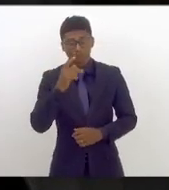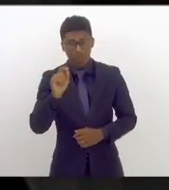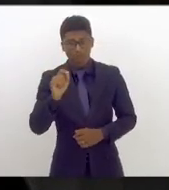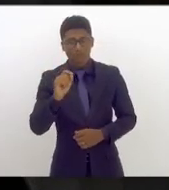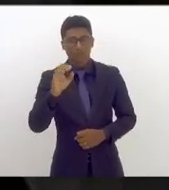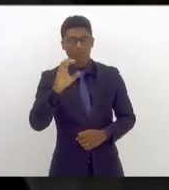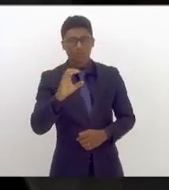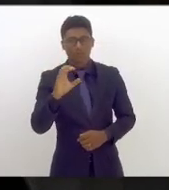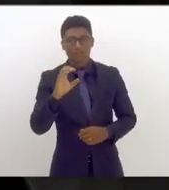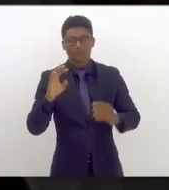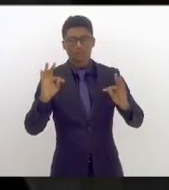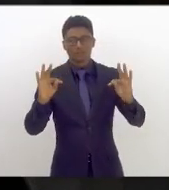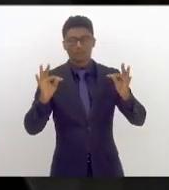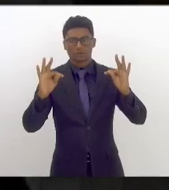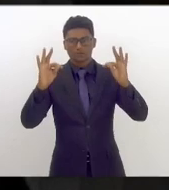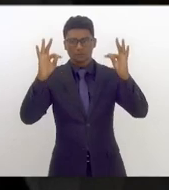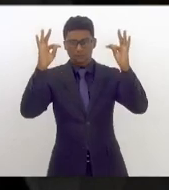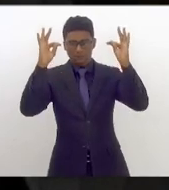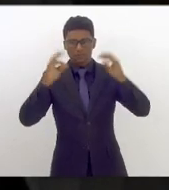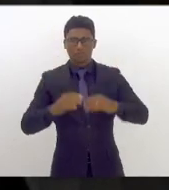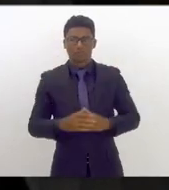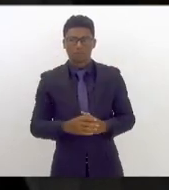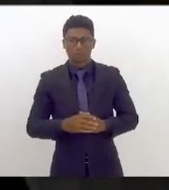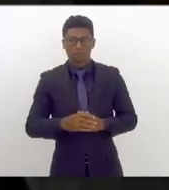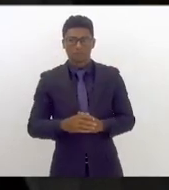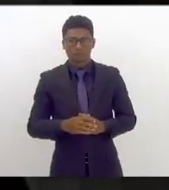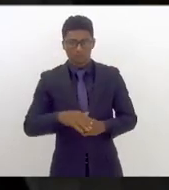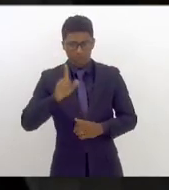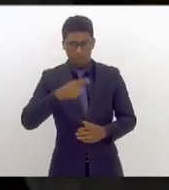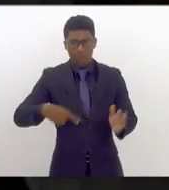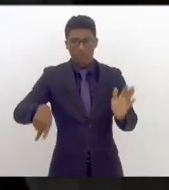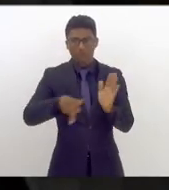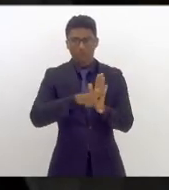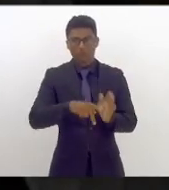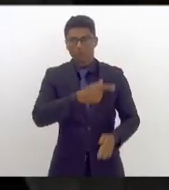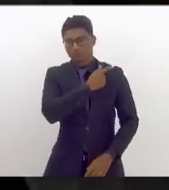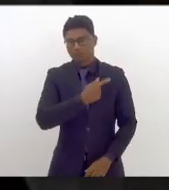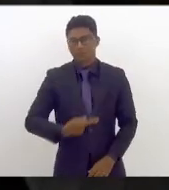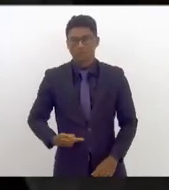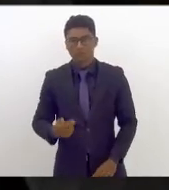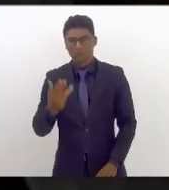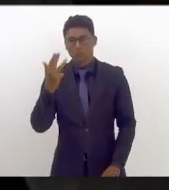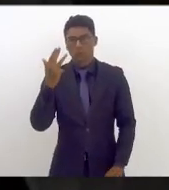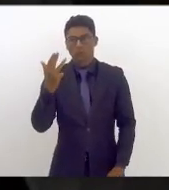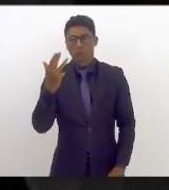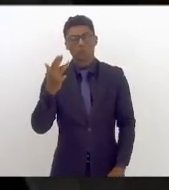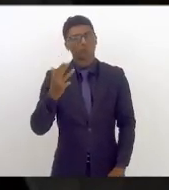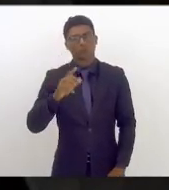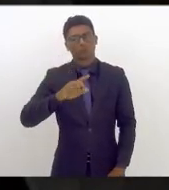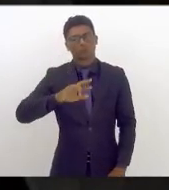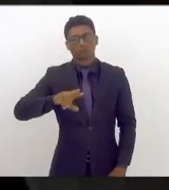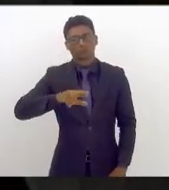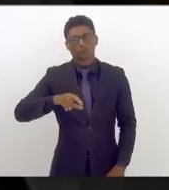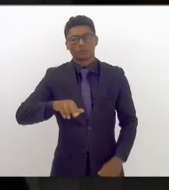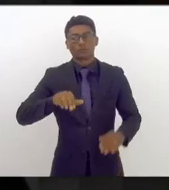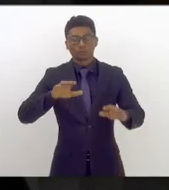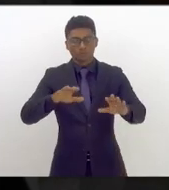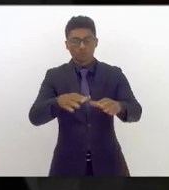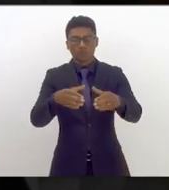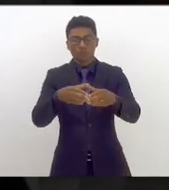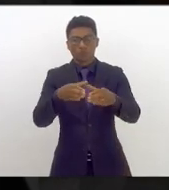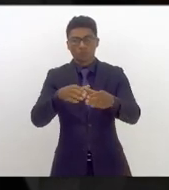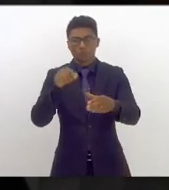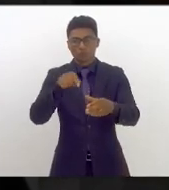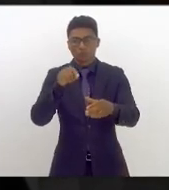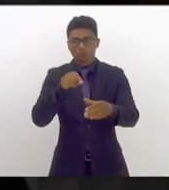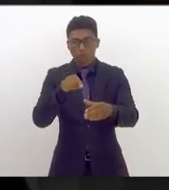tecnologia, segundo, não é ainda do governo Lula, mas segundo recomendações e análises do governo do grupo de transição da CIT